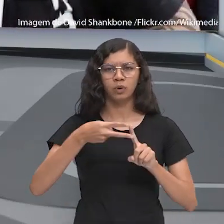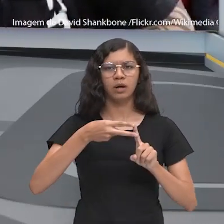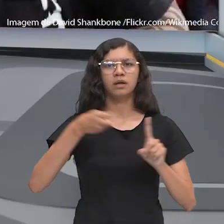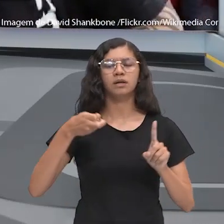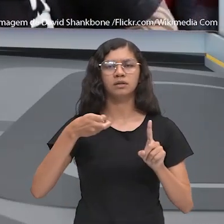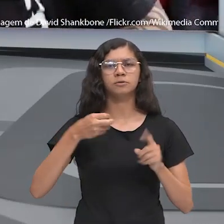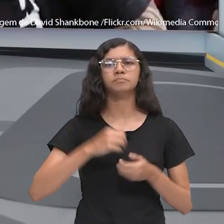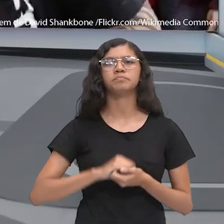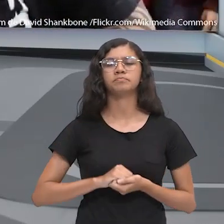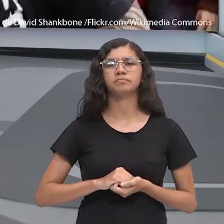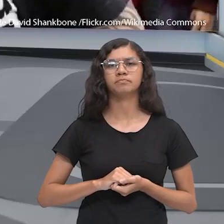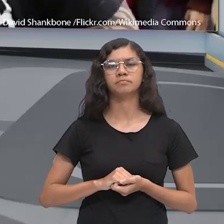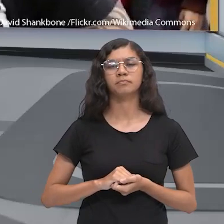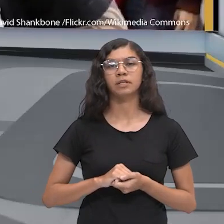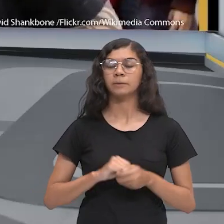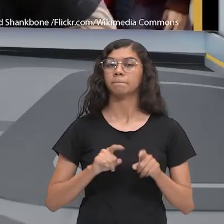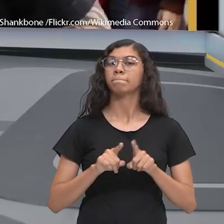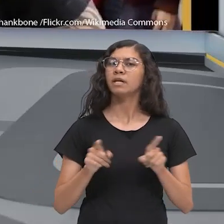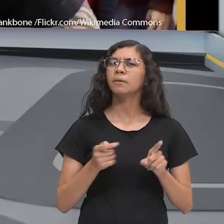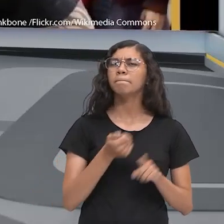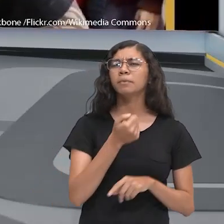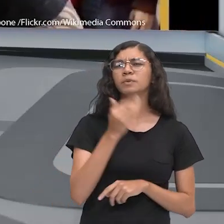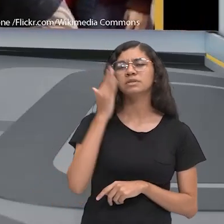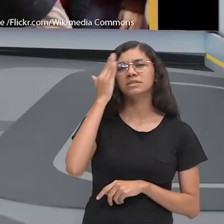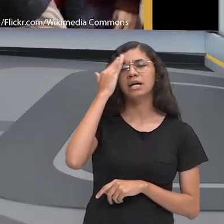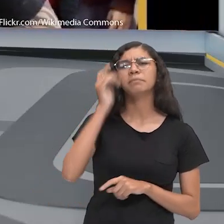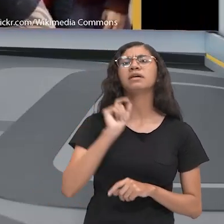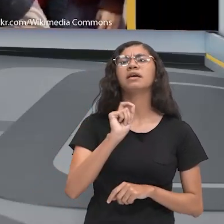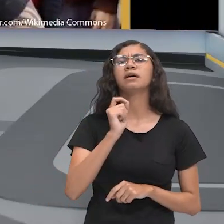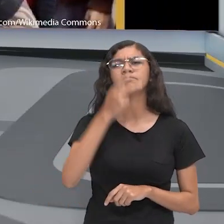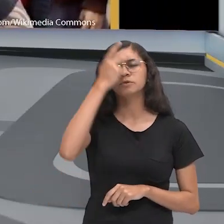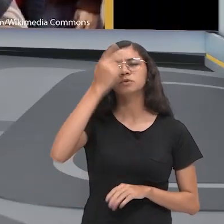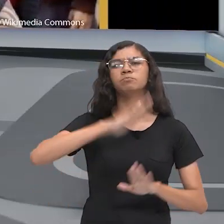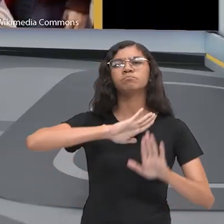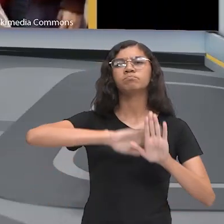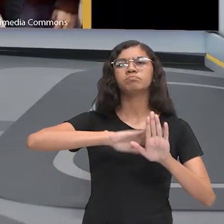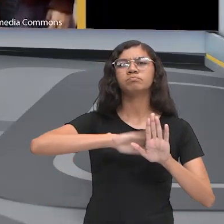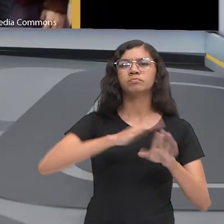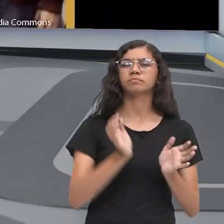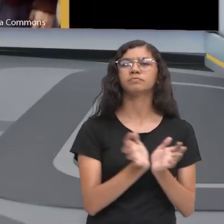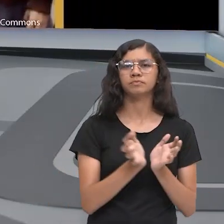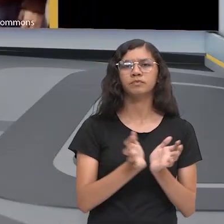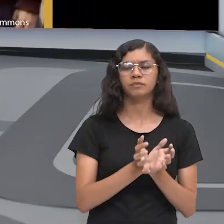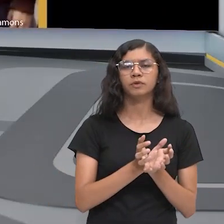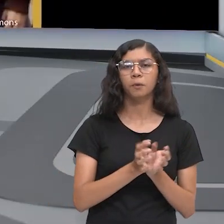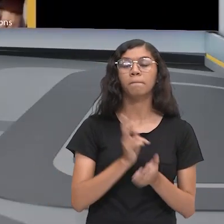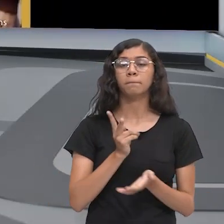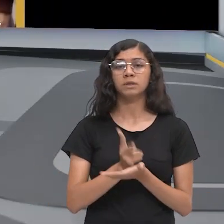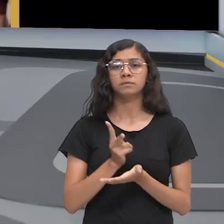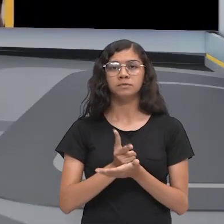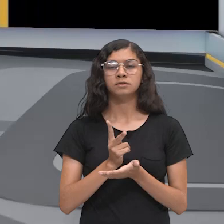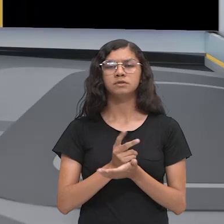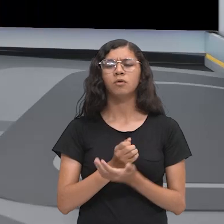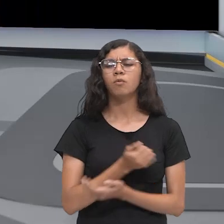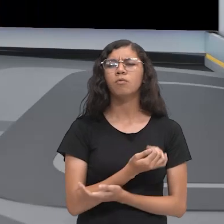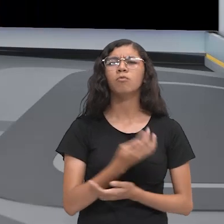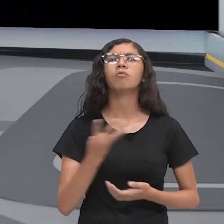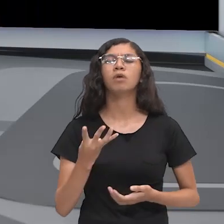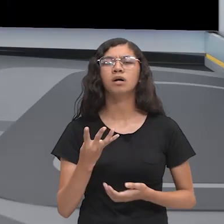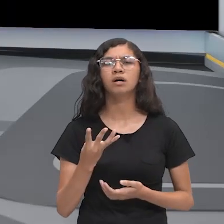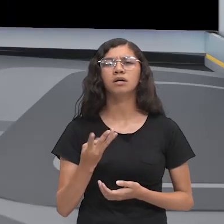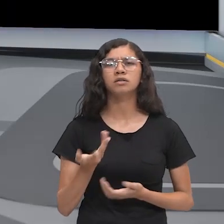Pouco se sabe sobre quem está por trás deste grupo, e mesmo quais são